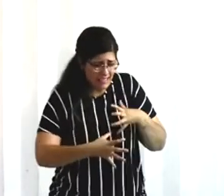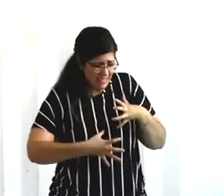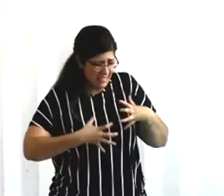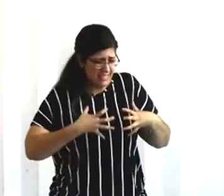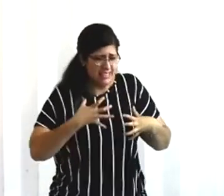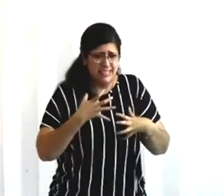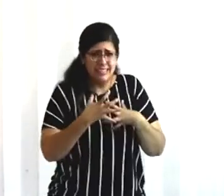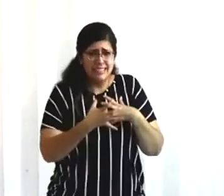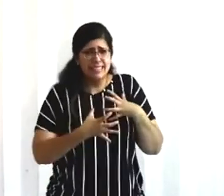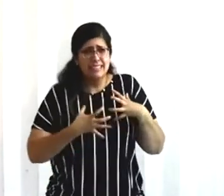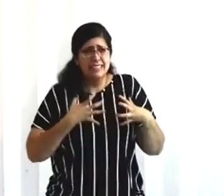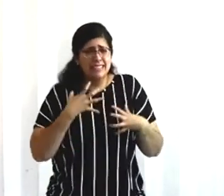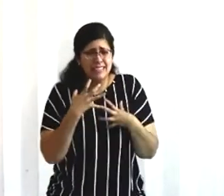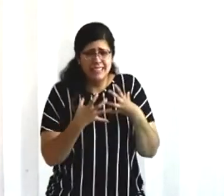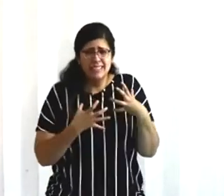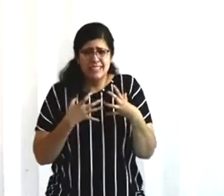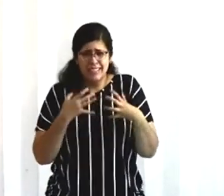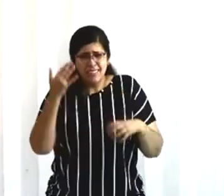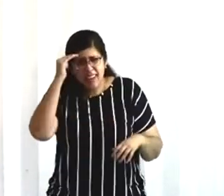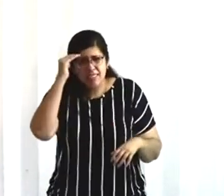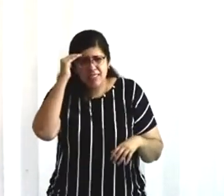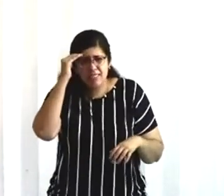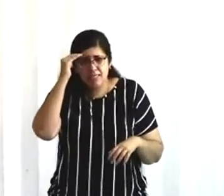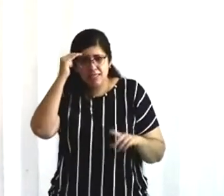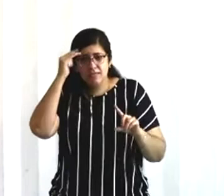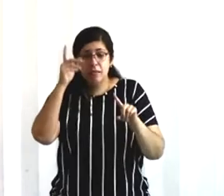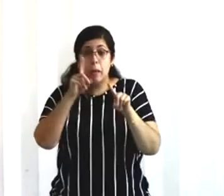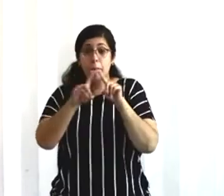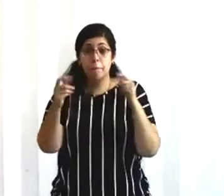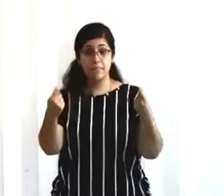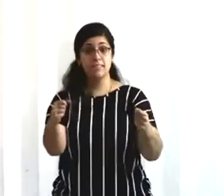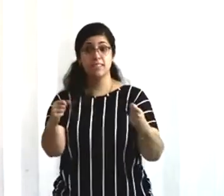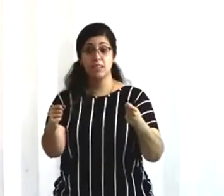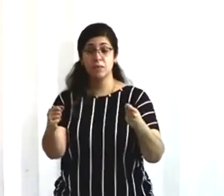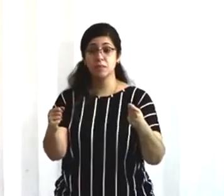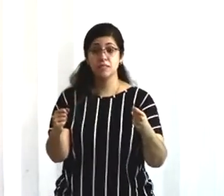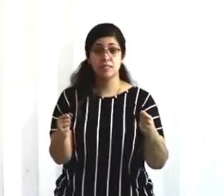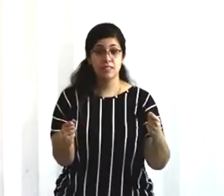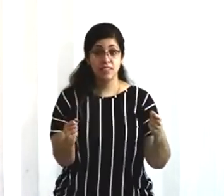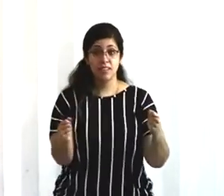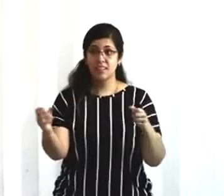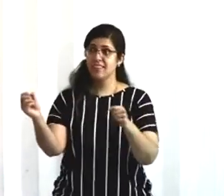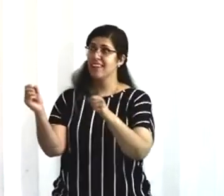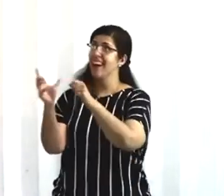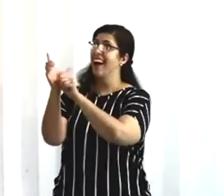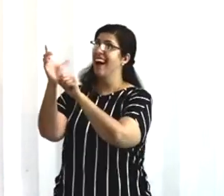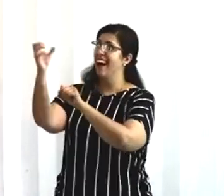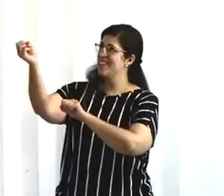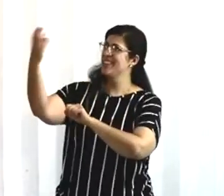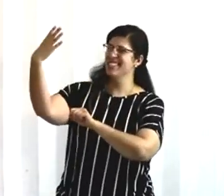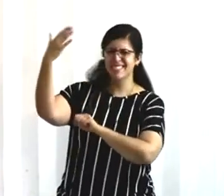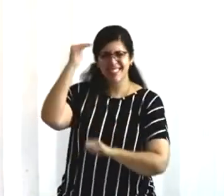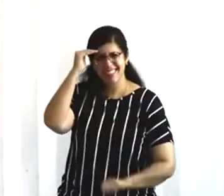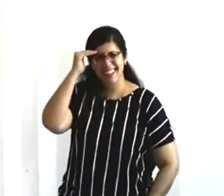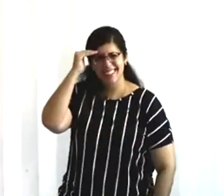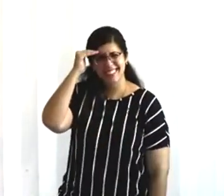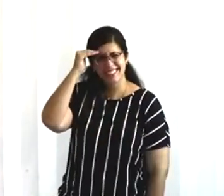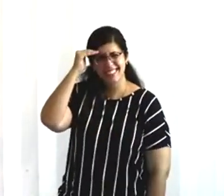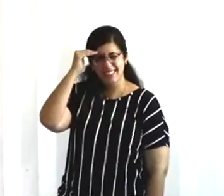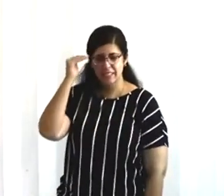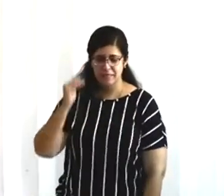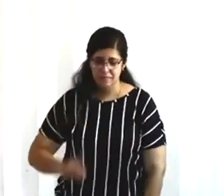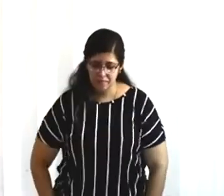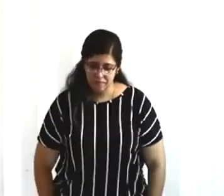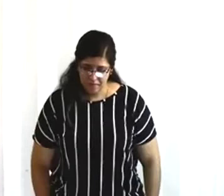causa desespero. Nós precisamos da luz, e muitas pessoas estão no sombrio das